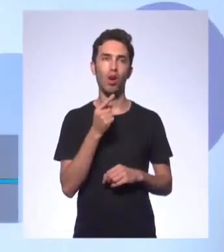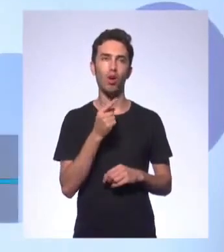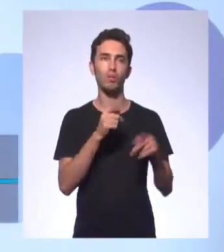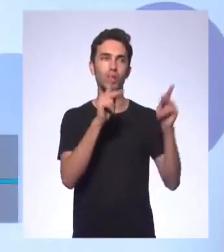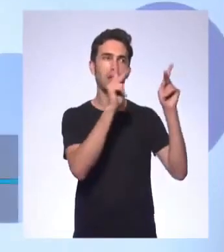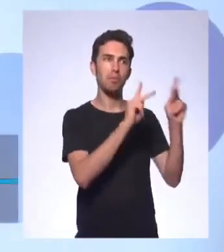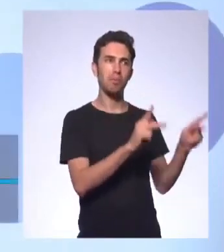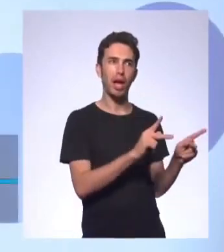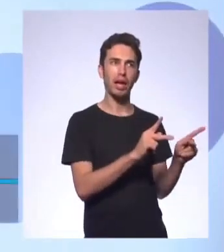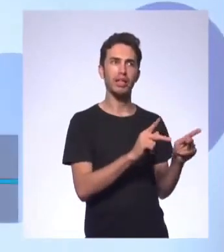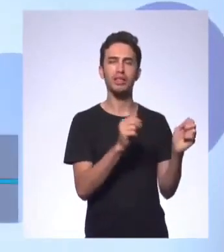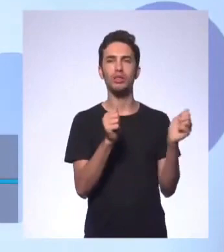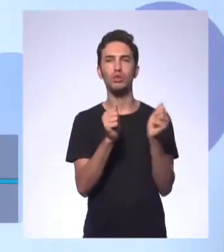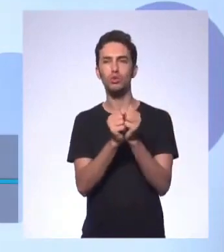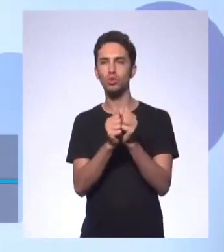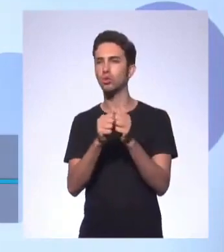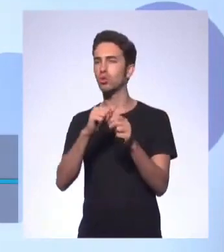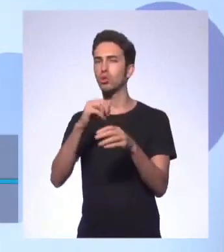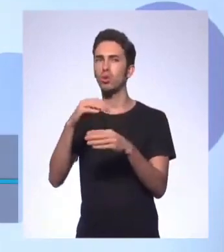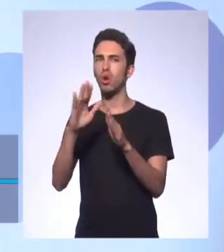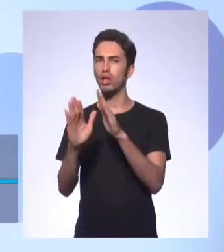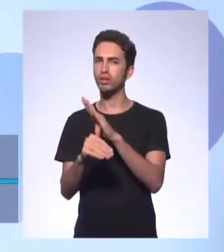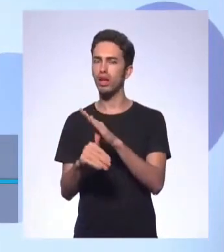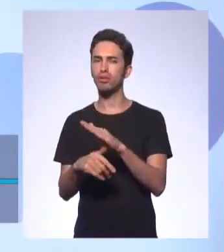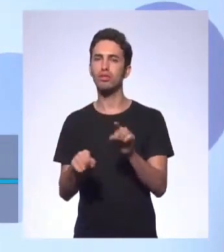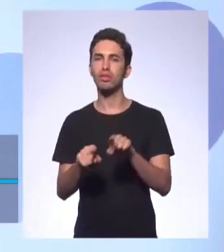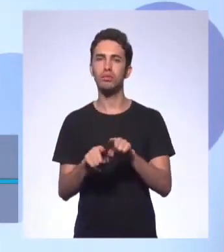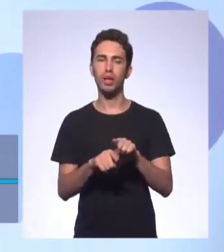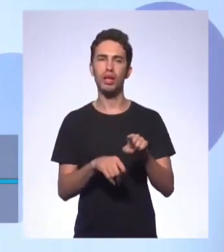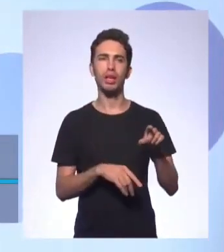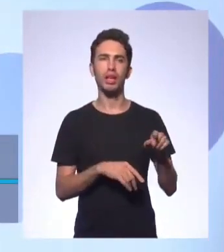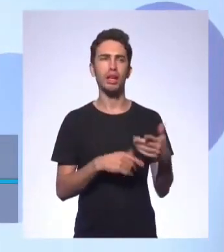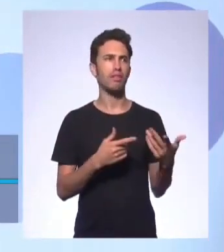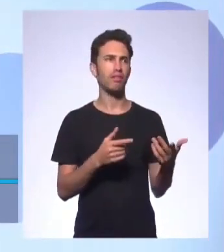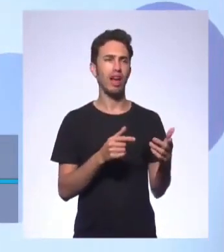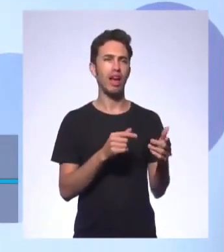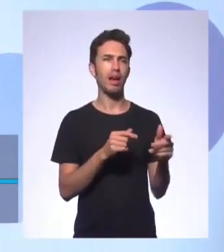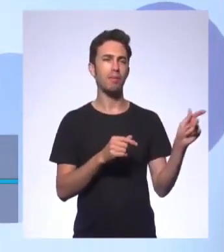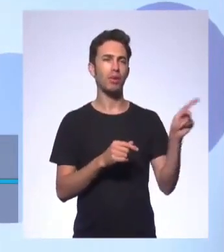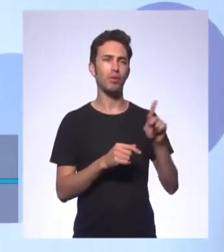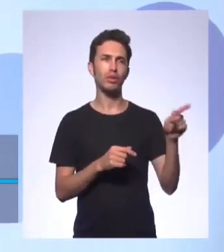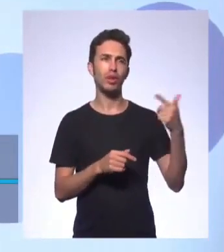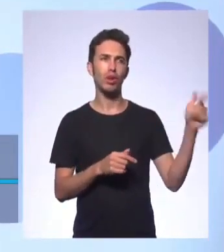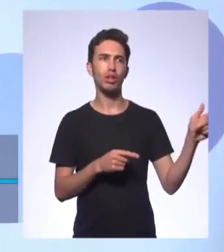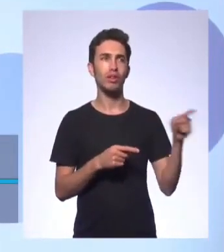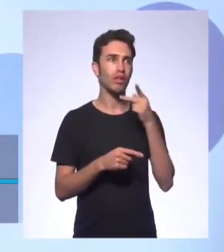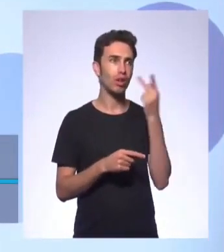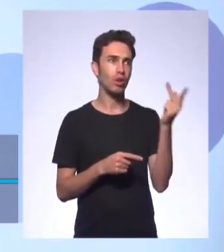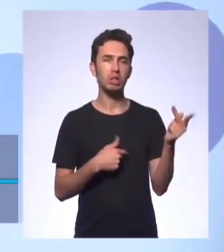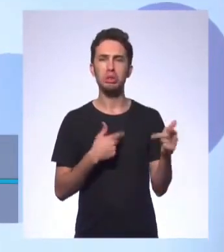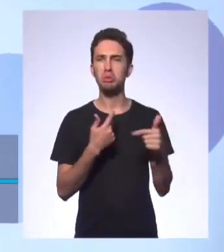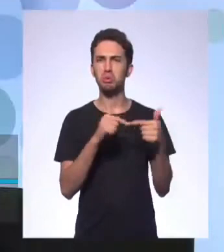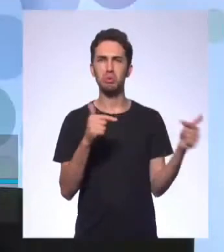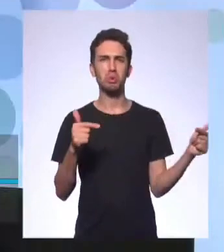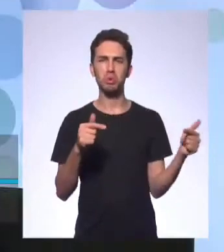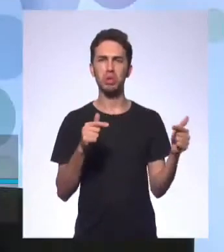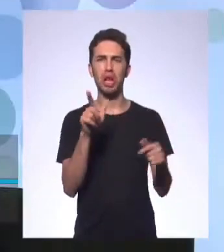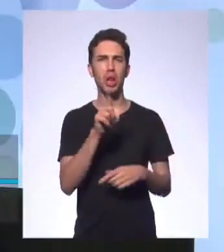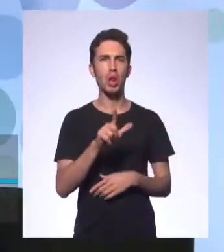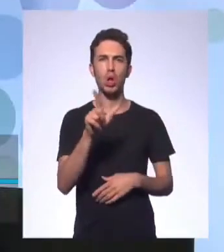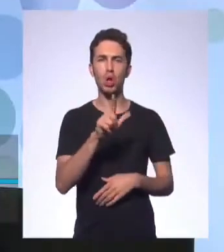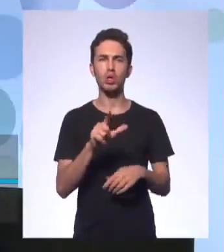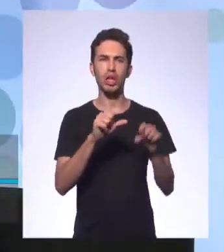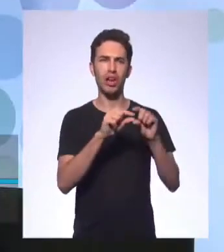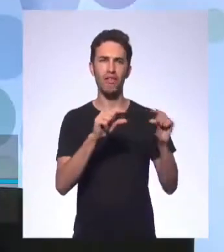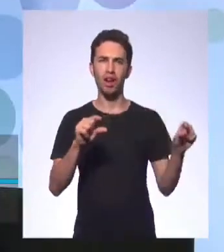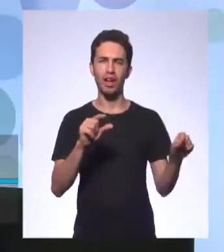meio a assaltos. Exato. Né? A professora Alessandra fala que a frase não tem lógica, não há lógica. Isso, esse não é lógica, não tem lógica, não